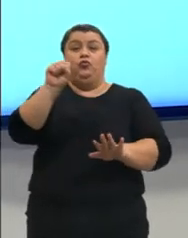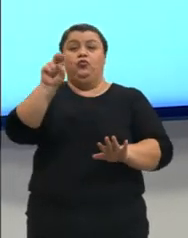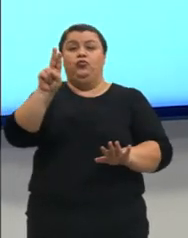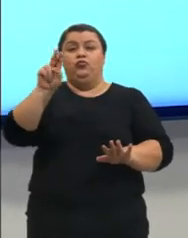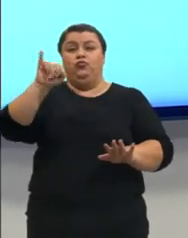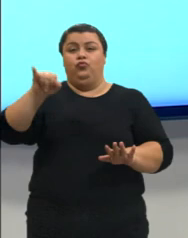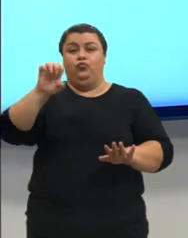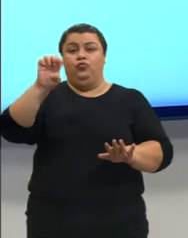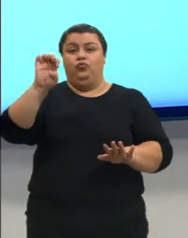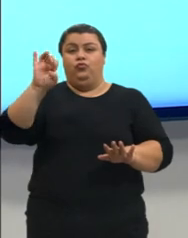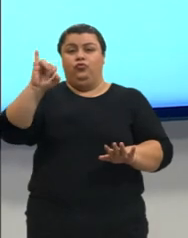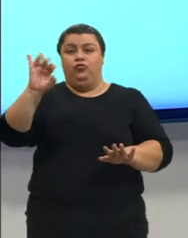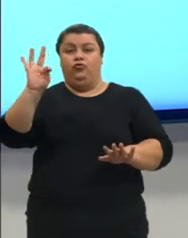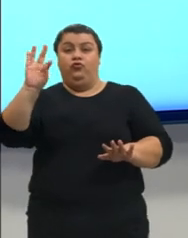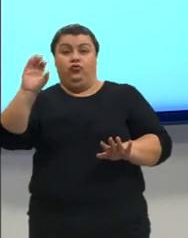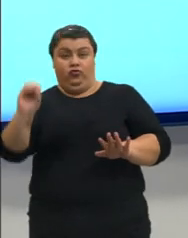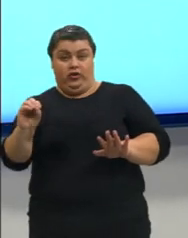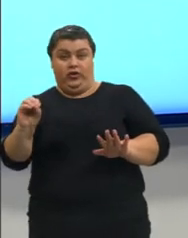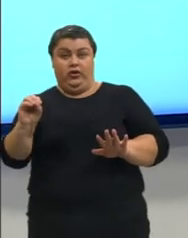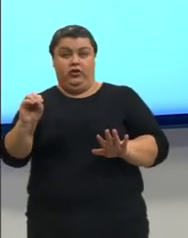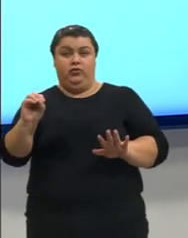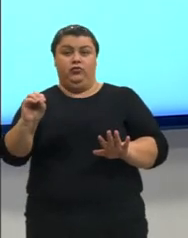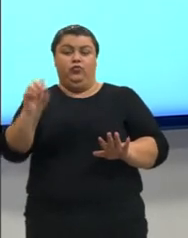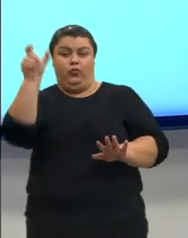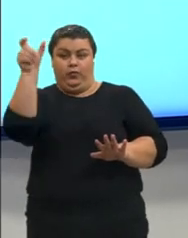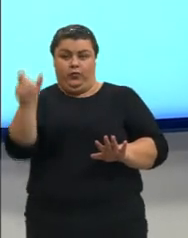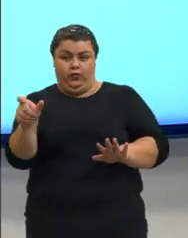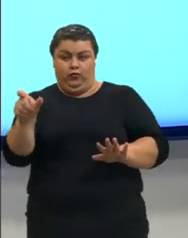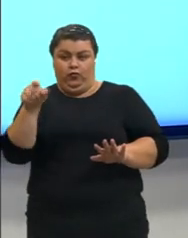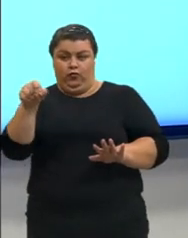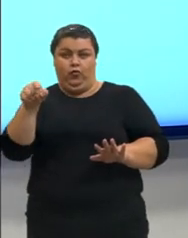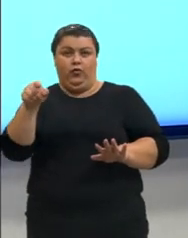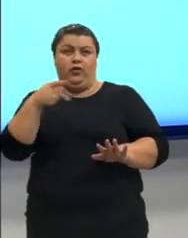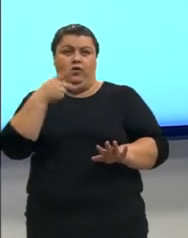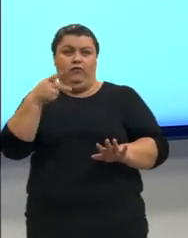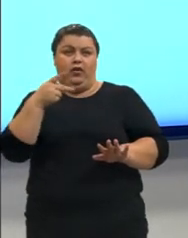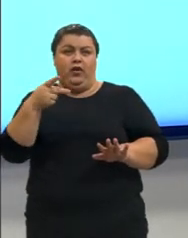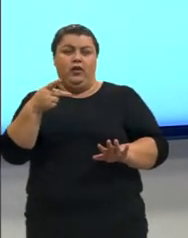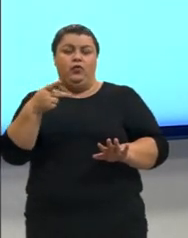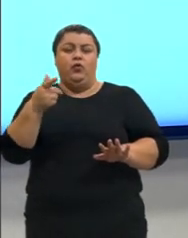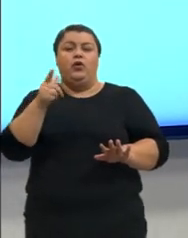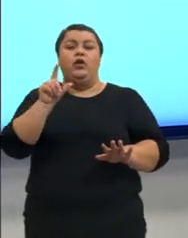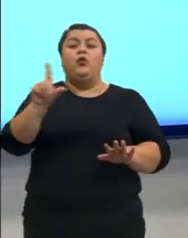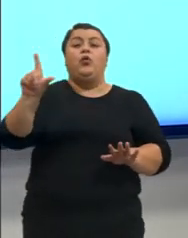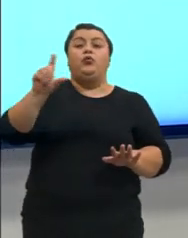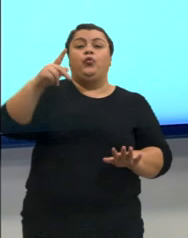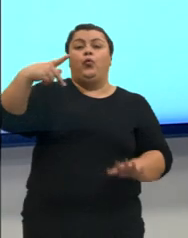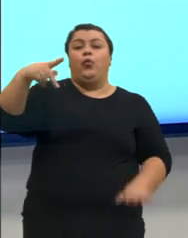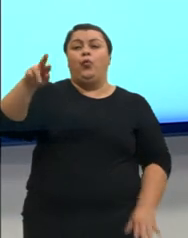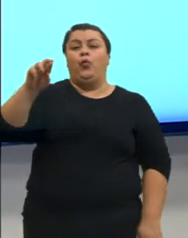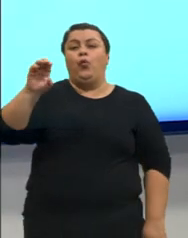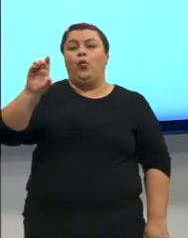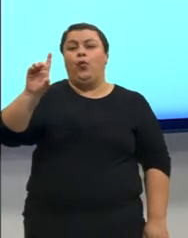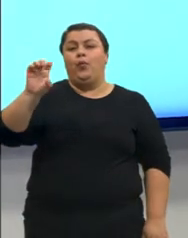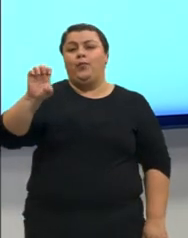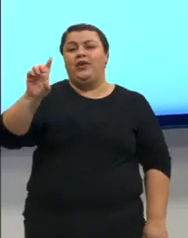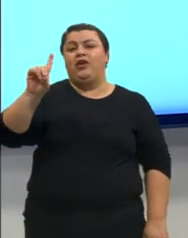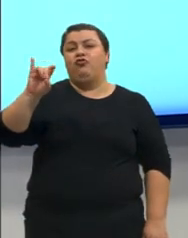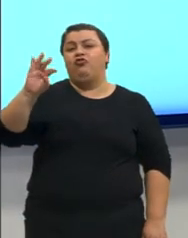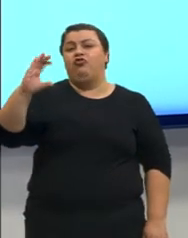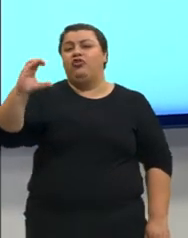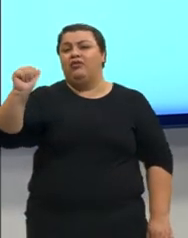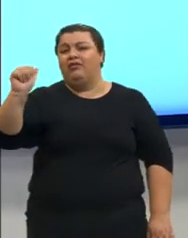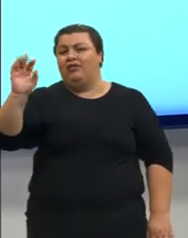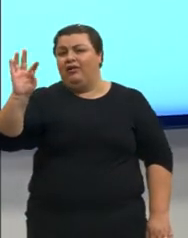o sujeito é aquilo é sobre o que o sobre quem não falam numeração e o predicado é o que eu falo sobre esse